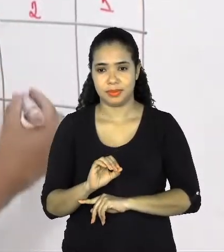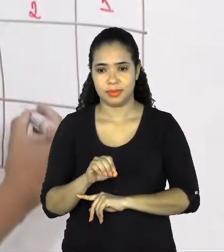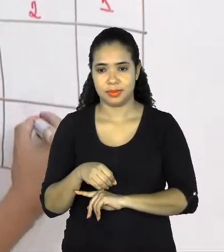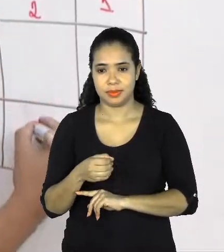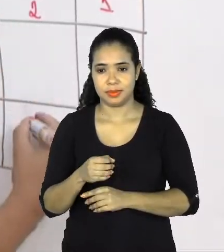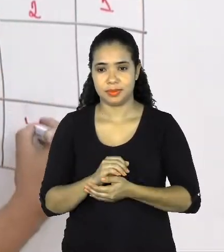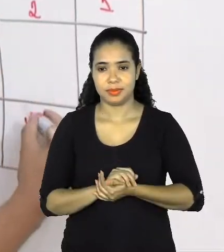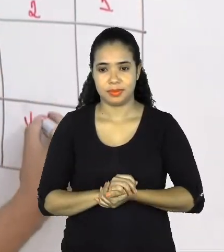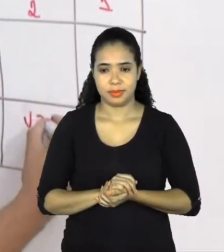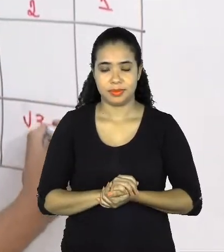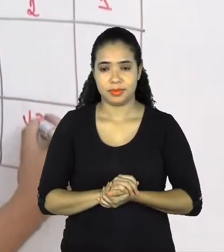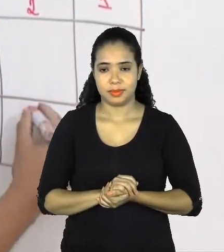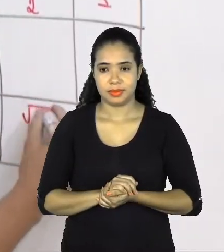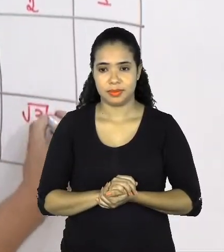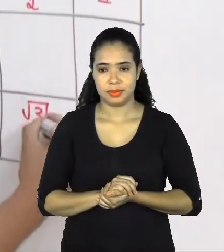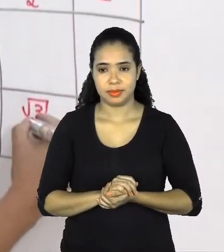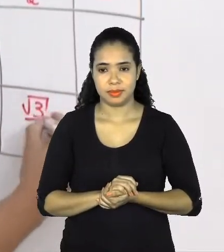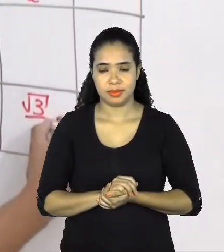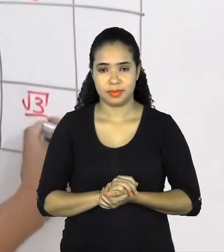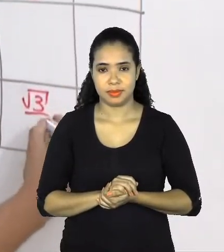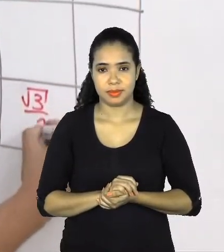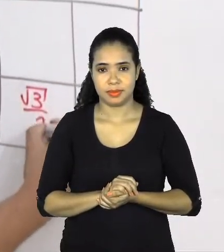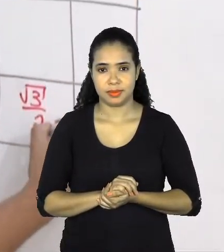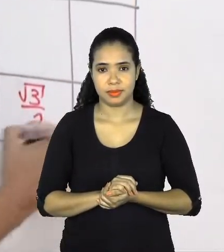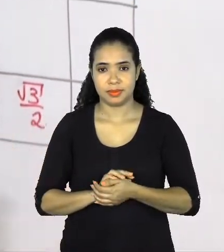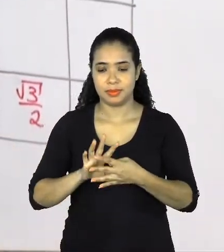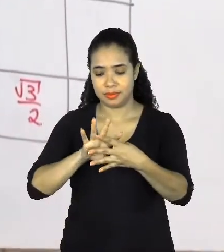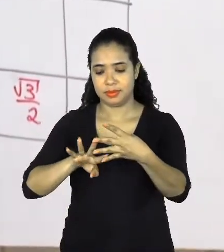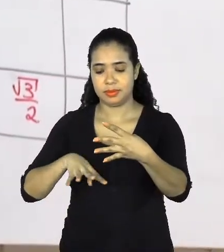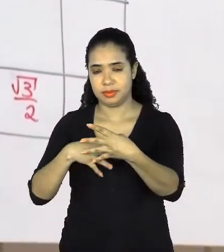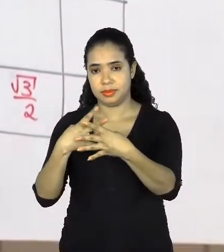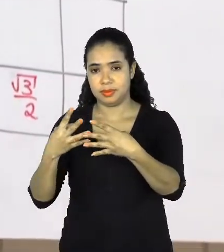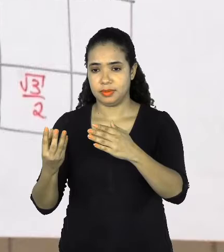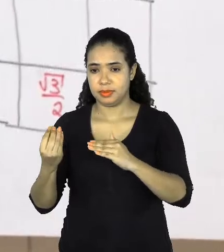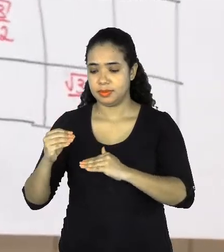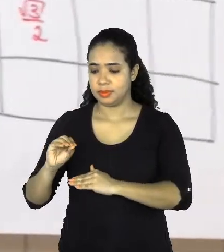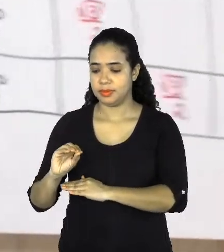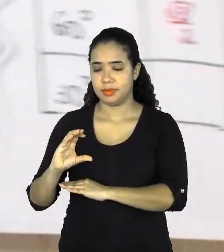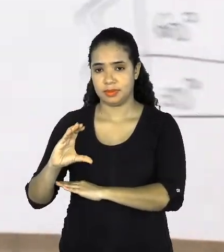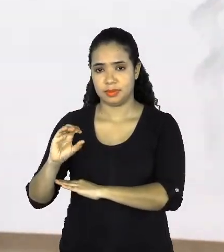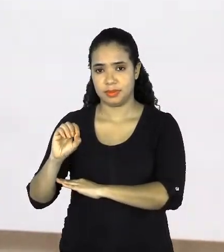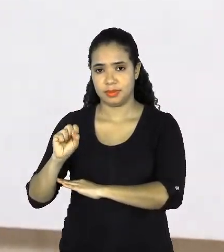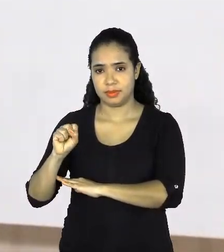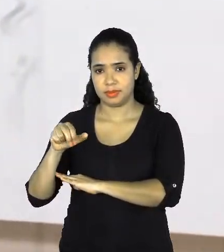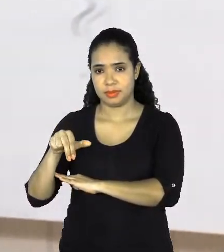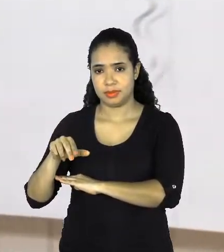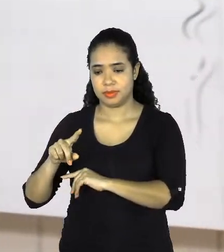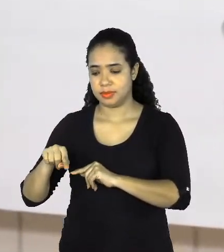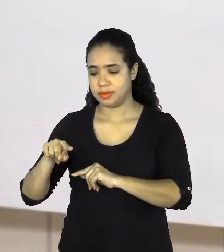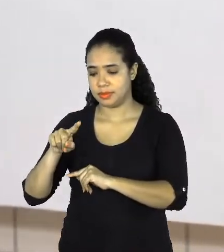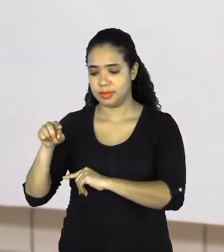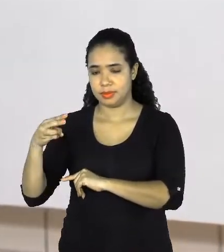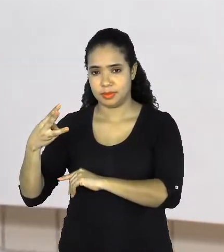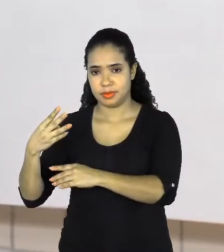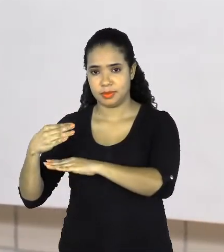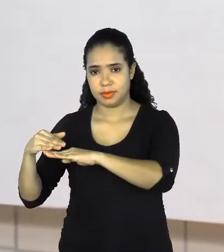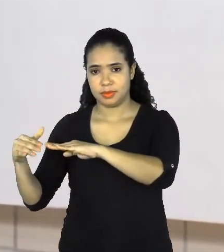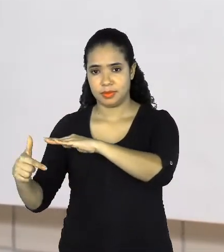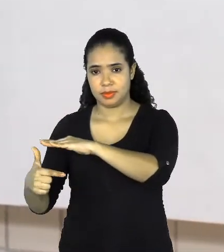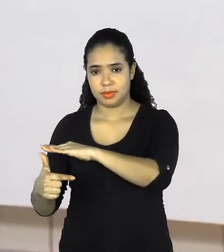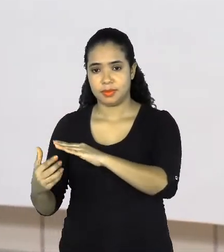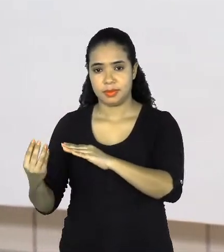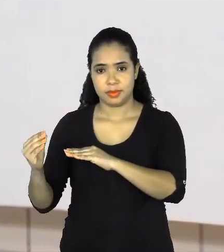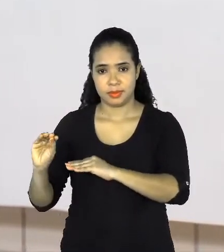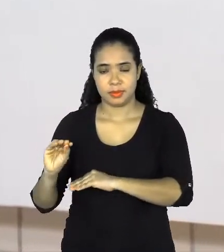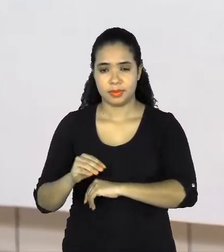30 também tem o mesmo valor. Tranquilo? Bom, então vamos fazer mais cálculos aqui.